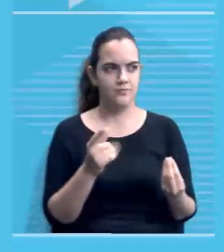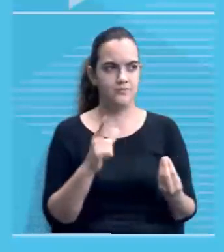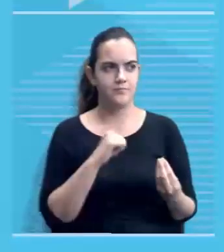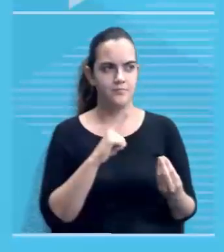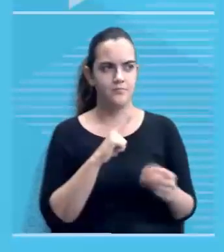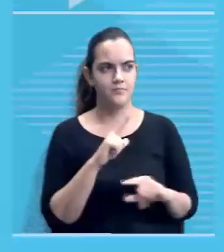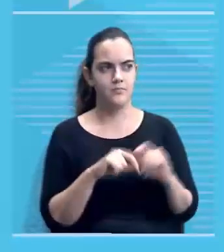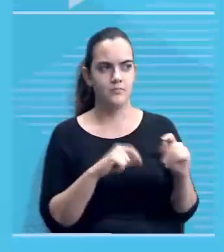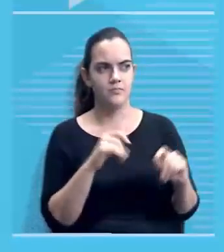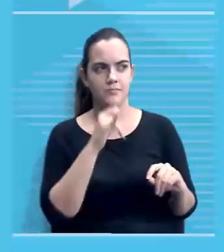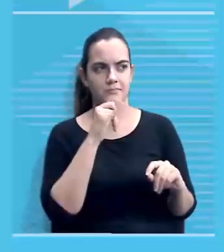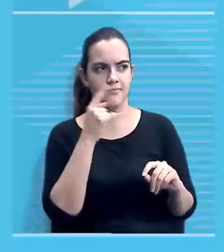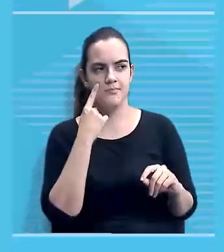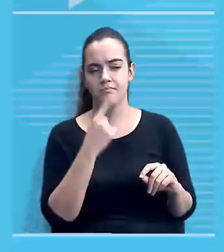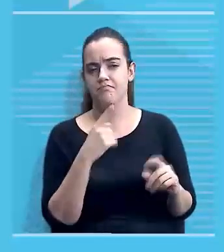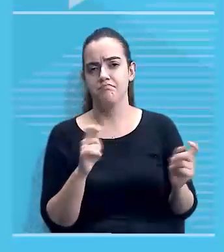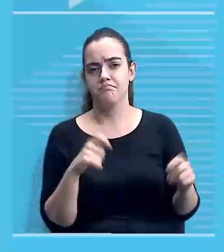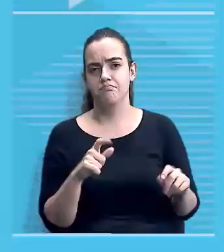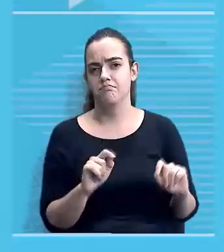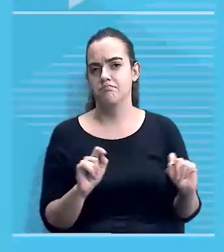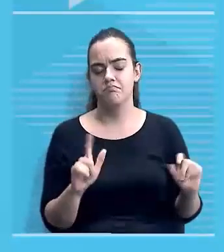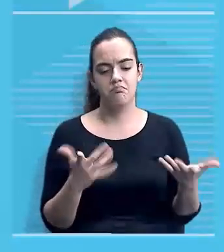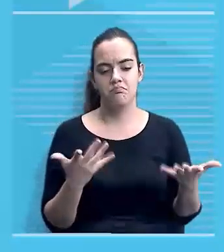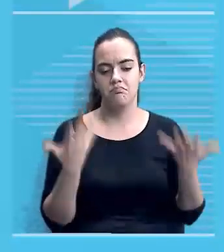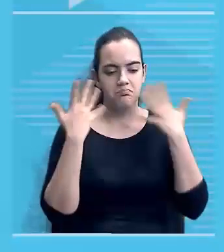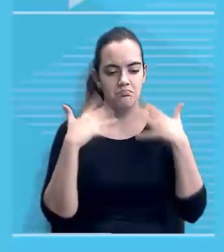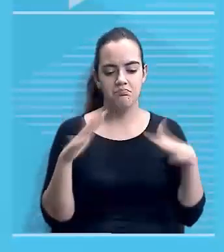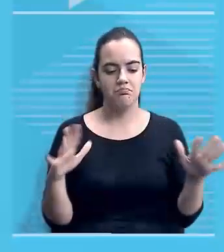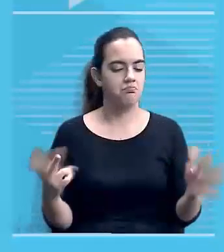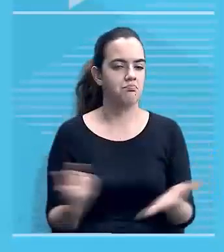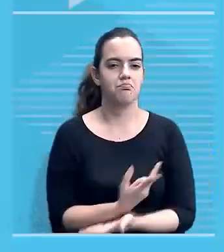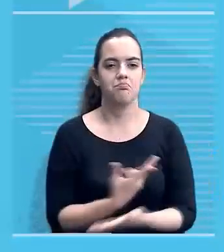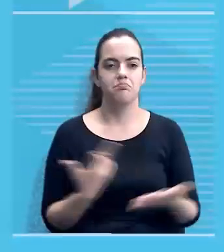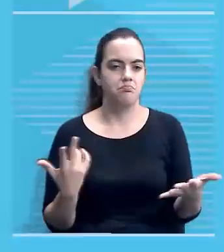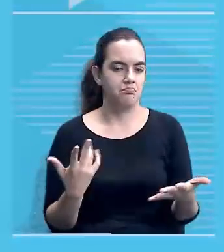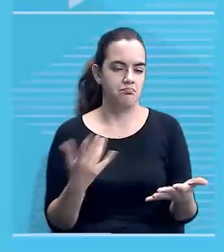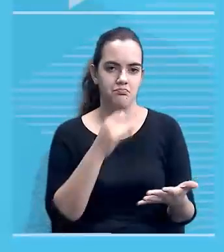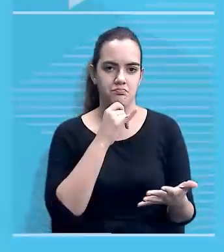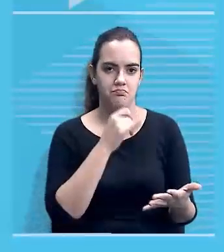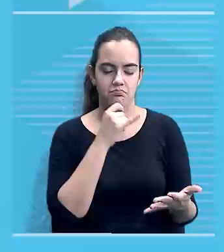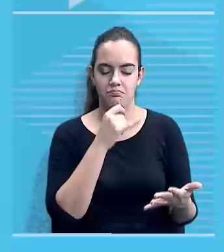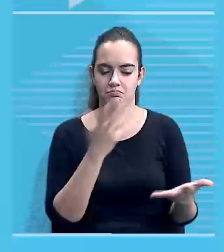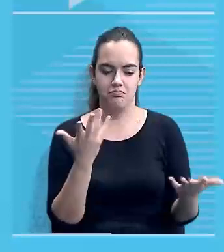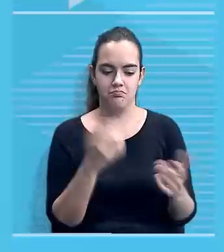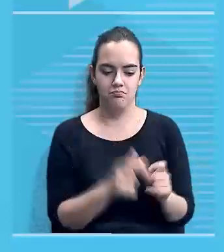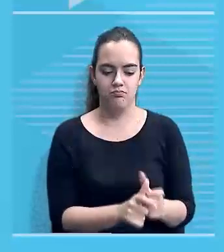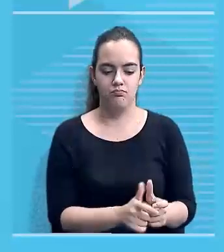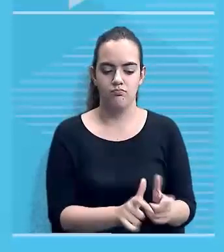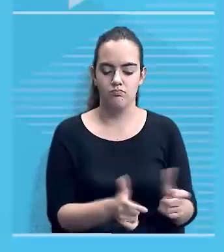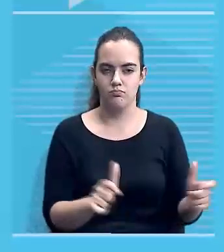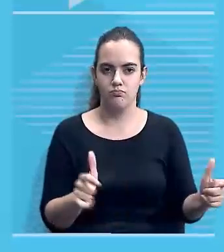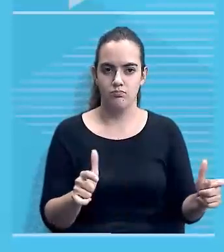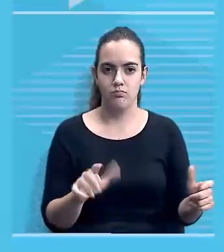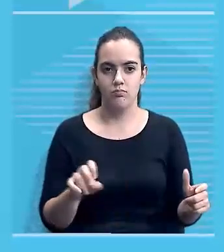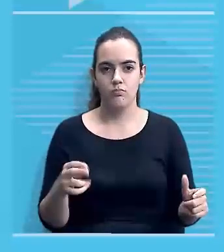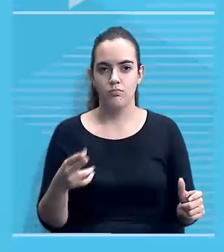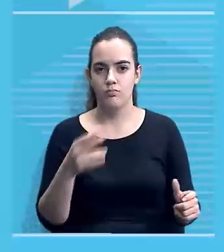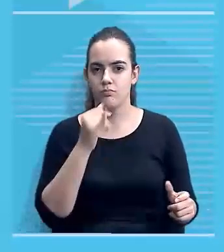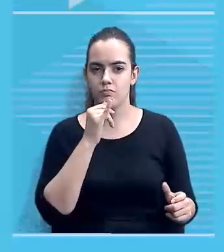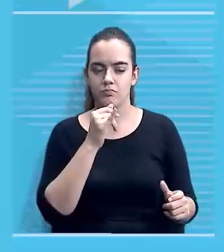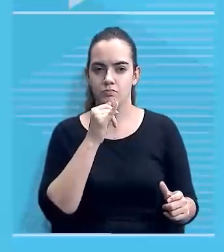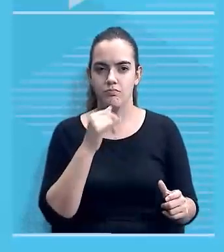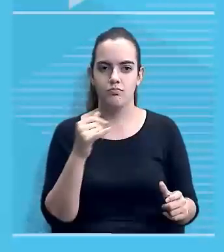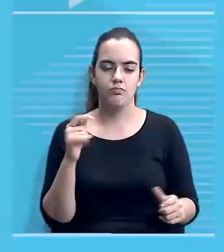elas podem ser consideradas como cidades espontâneas ou naturais e cidades planejadas